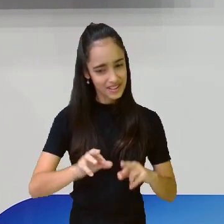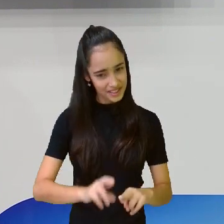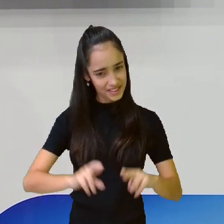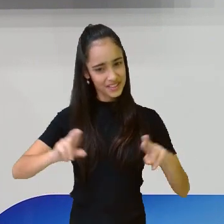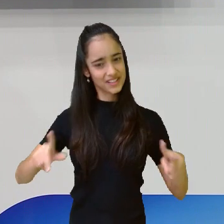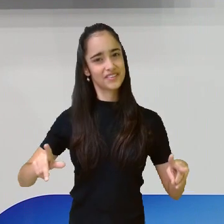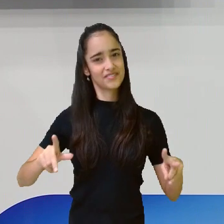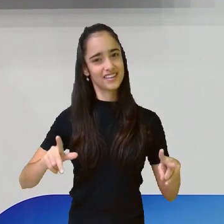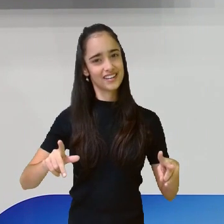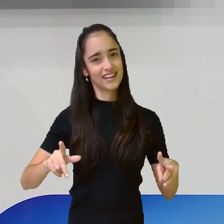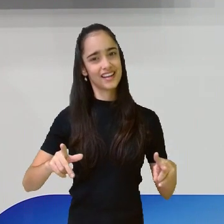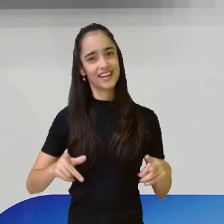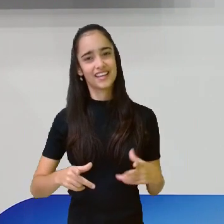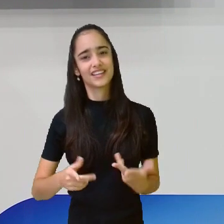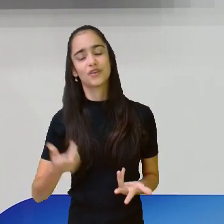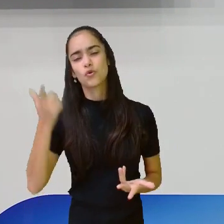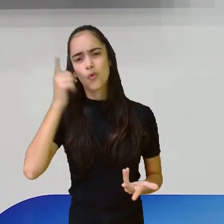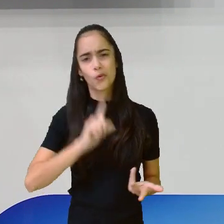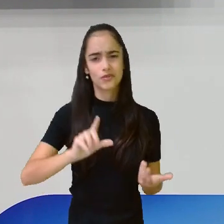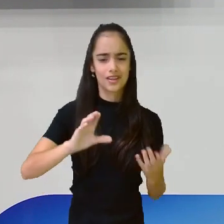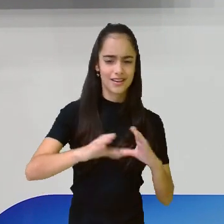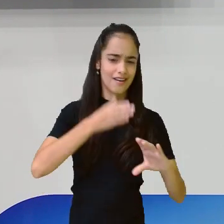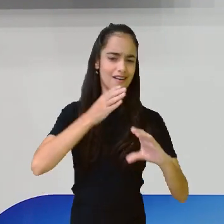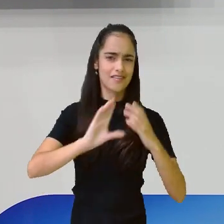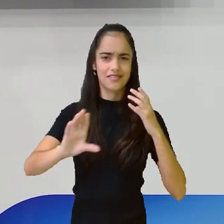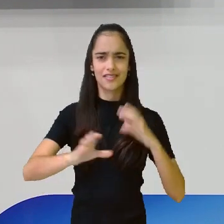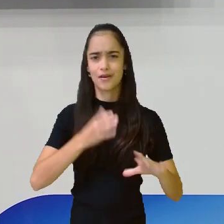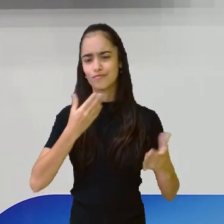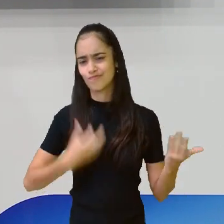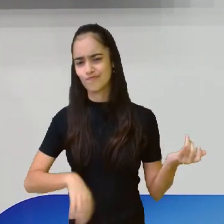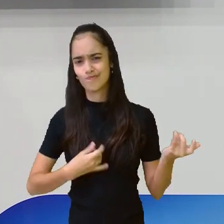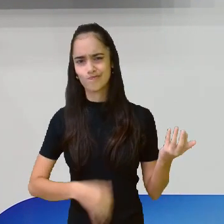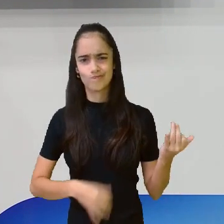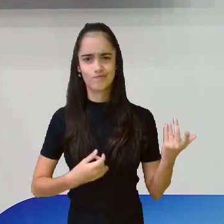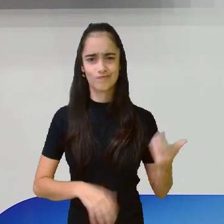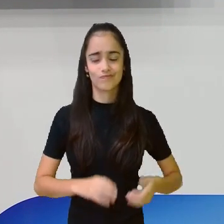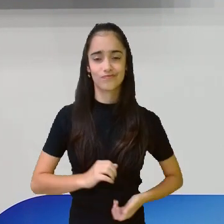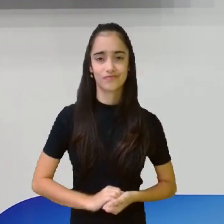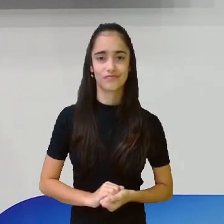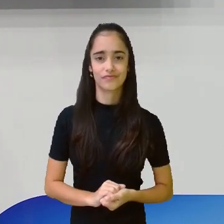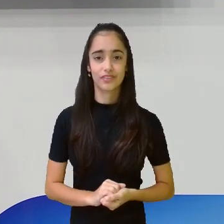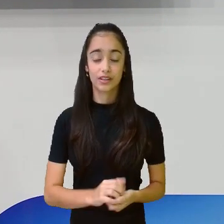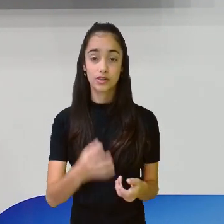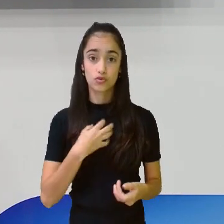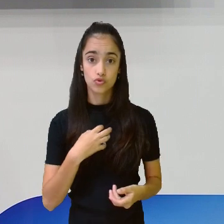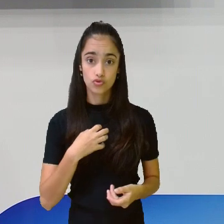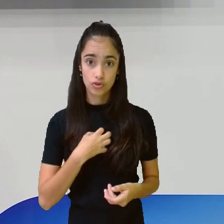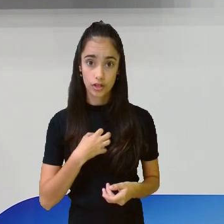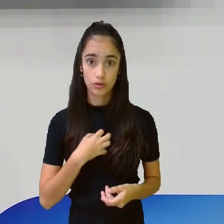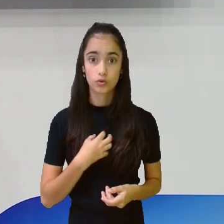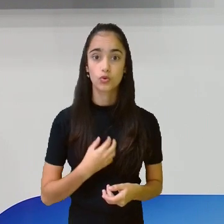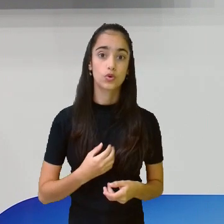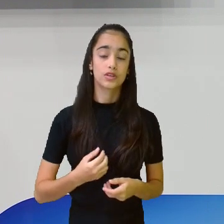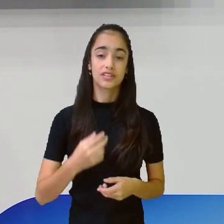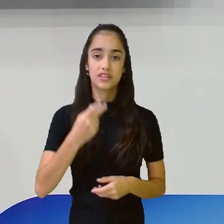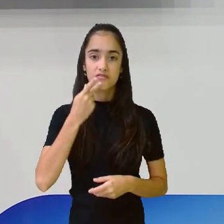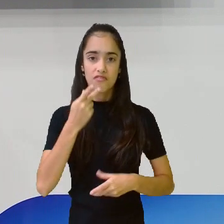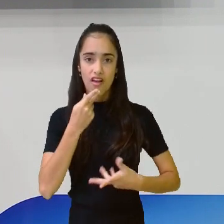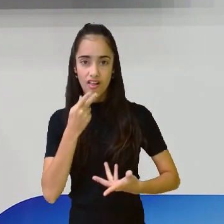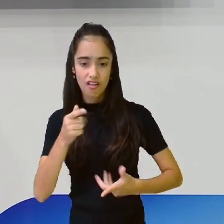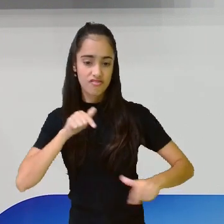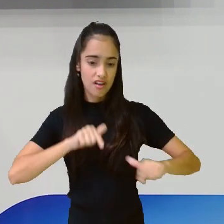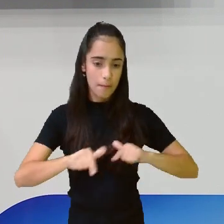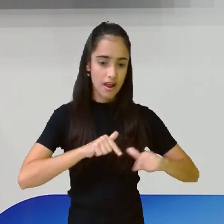E o fato de elas terem trabalhos diferentes, trabalharem de forma diferente, não significa que não seja importante. Não,